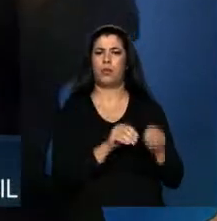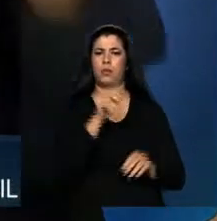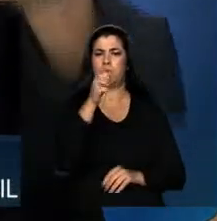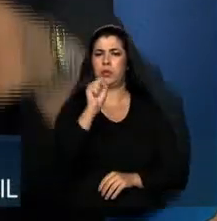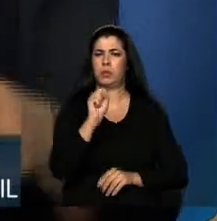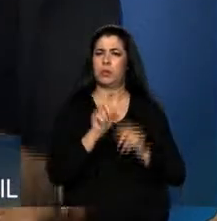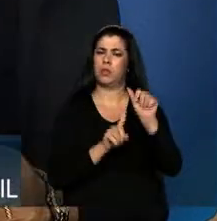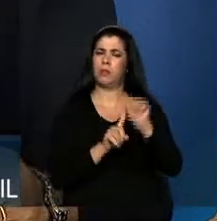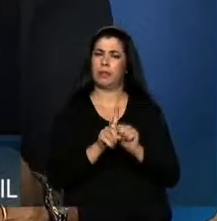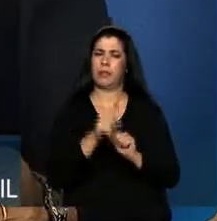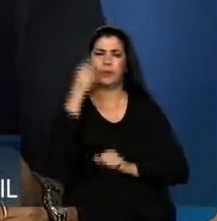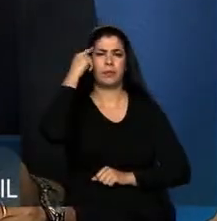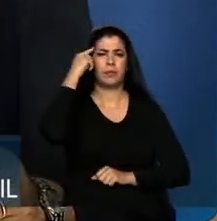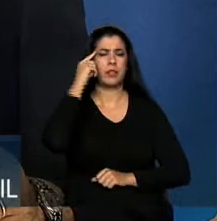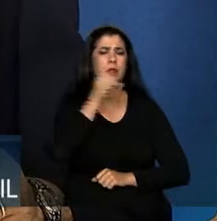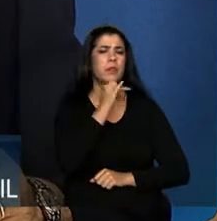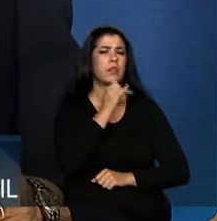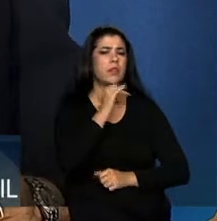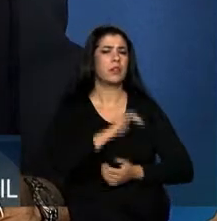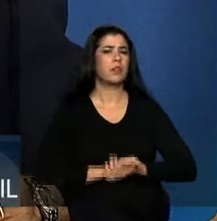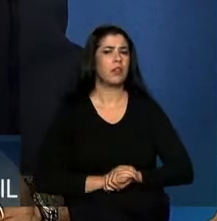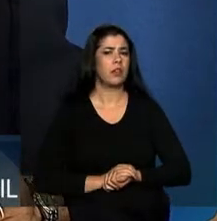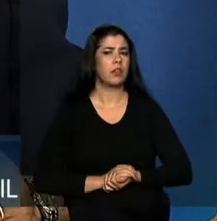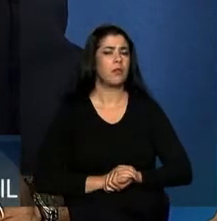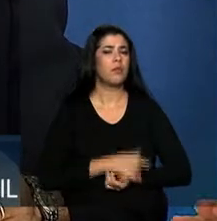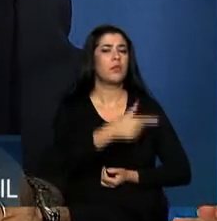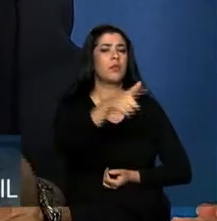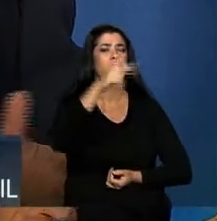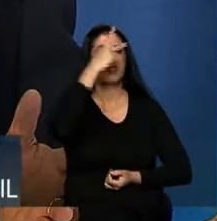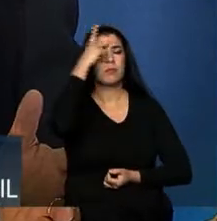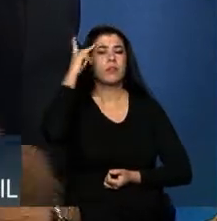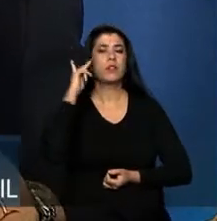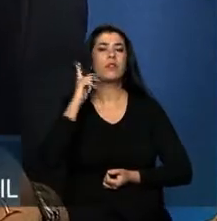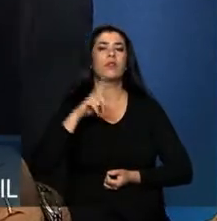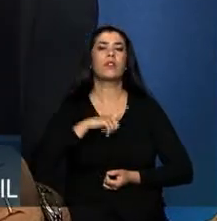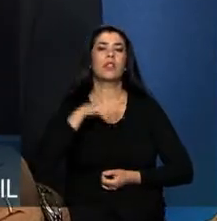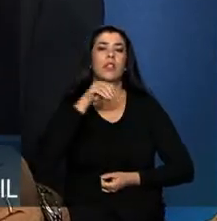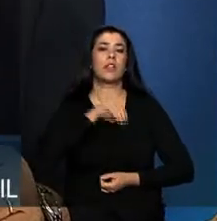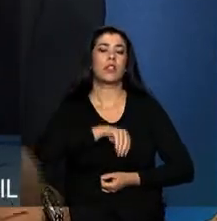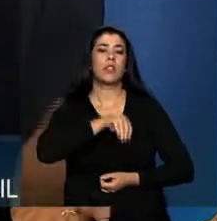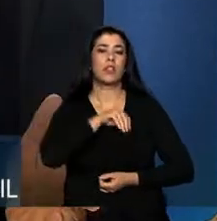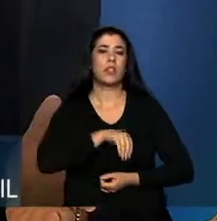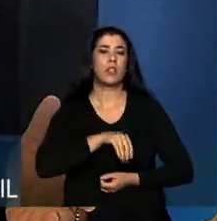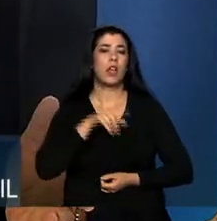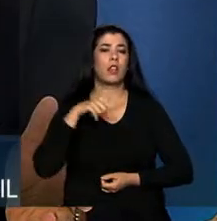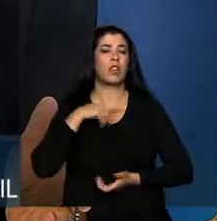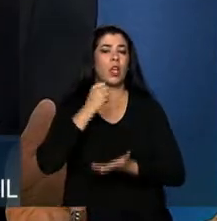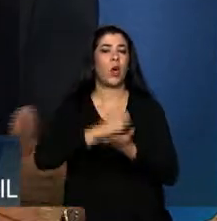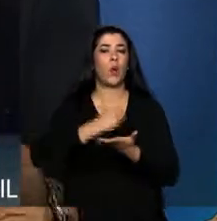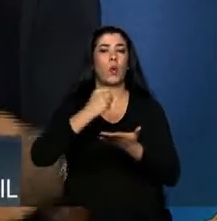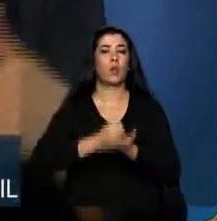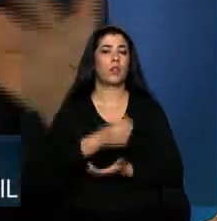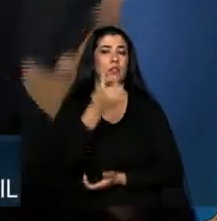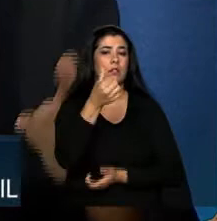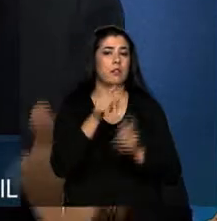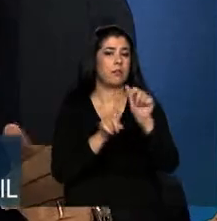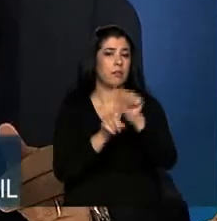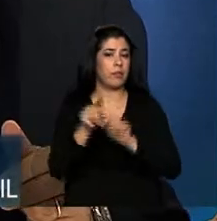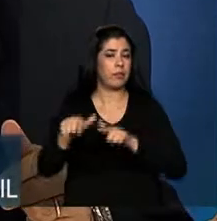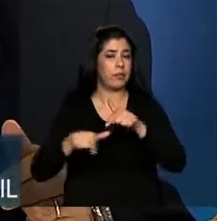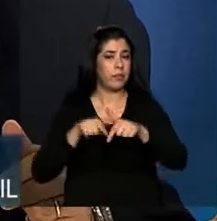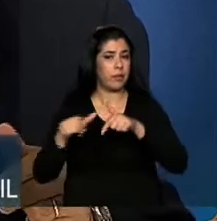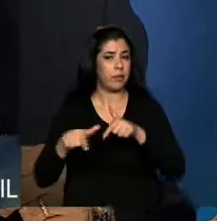Você imagina que a grande maioria dos assalariados rurais tem contrato de safra. 6 meses. Então, quando é que vai